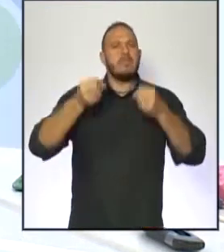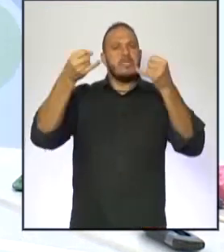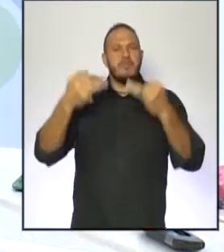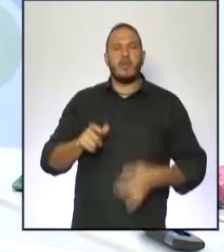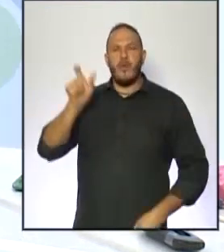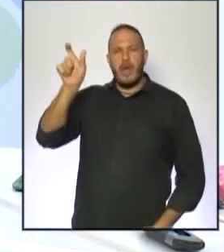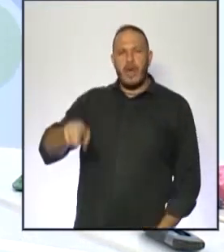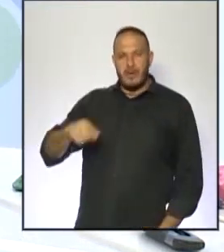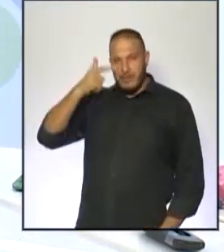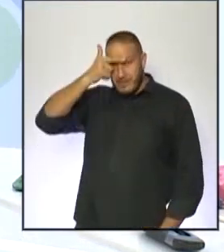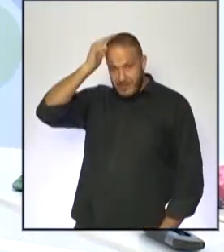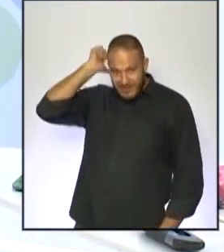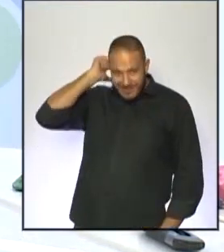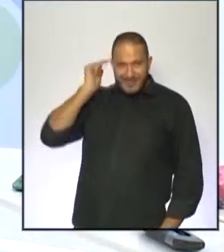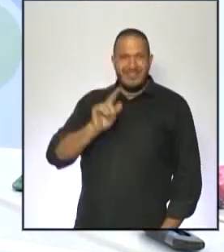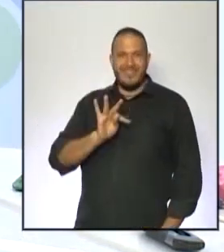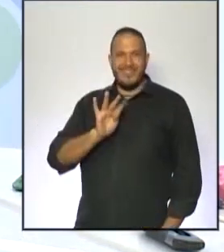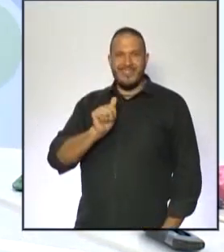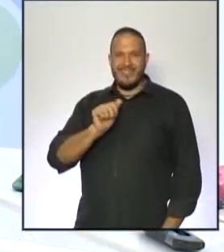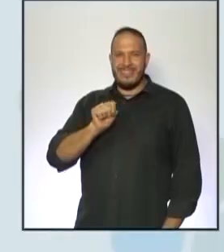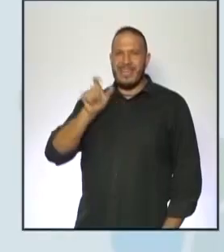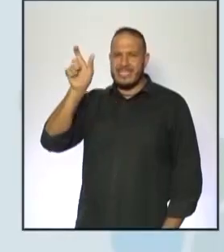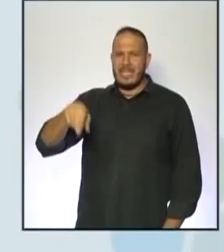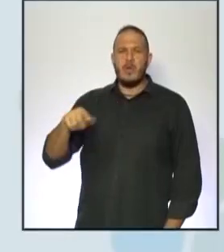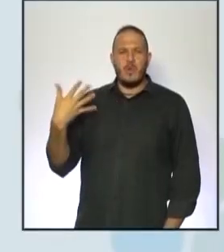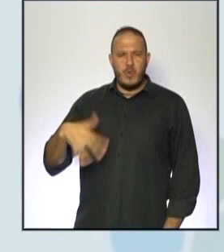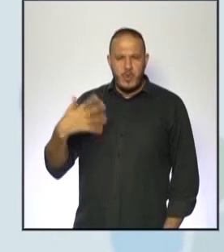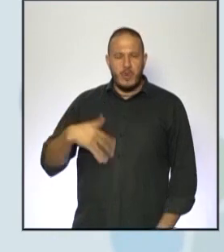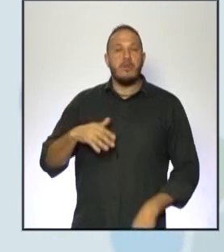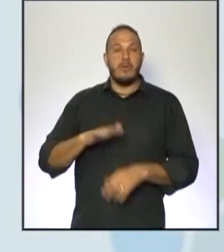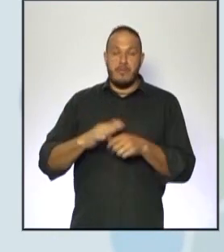o Marcelo Taz, ela traz a questão da